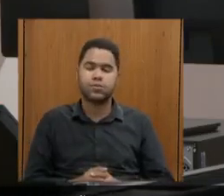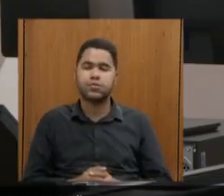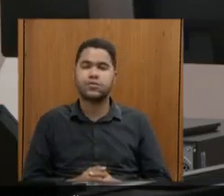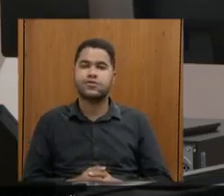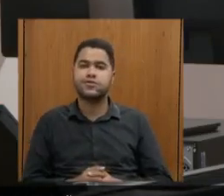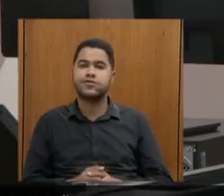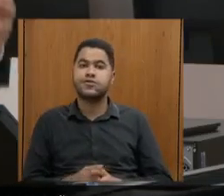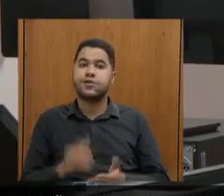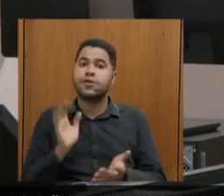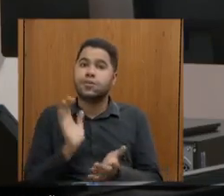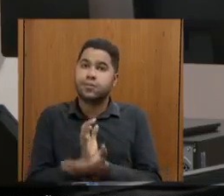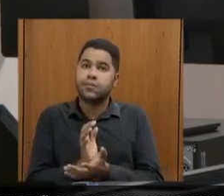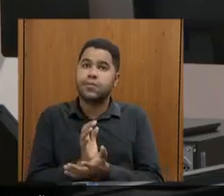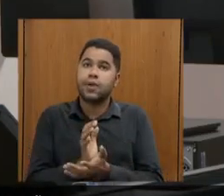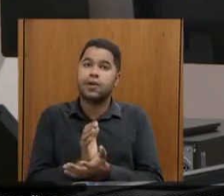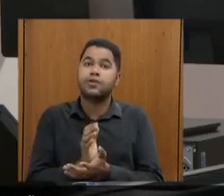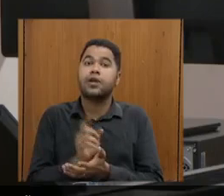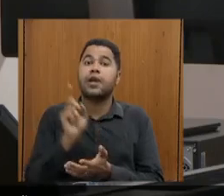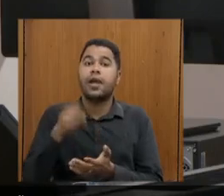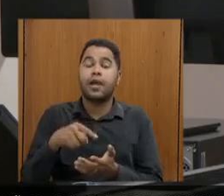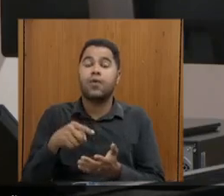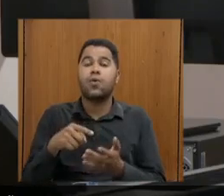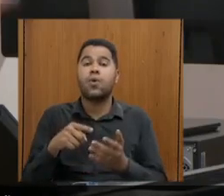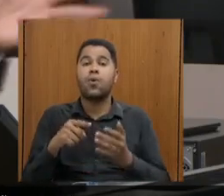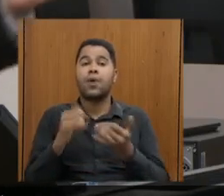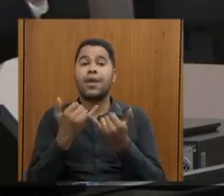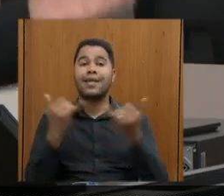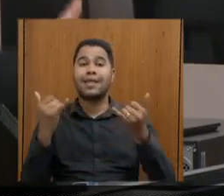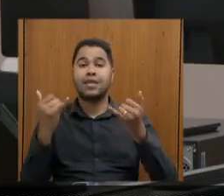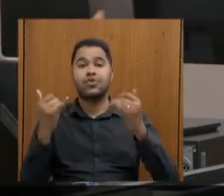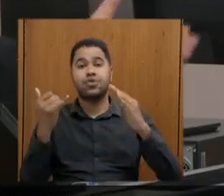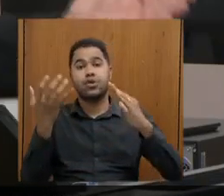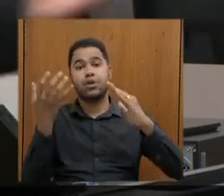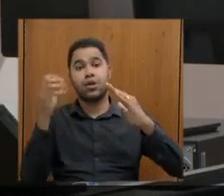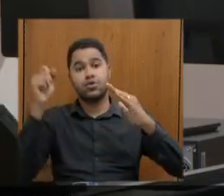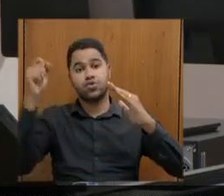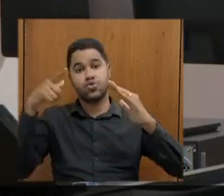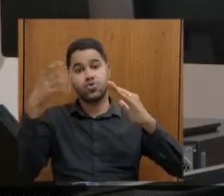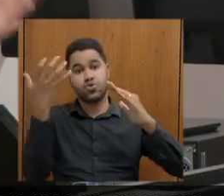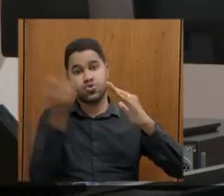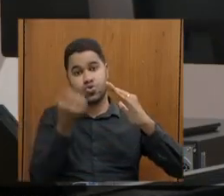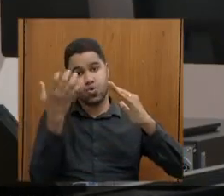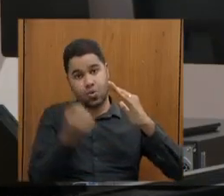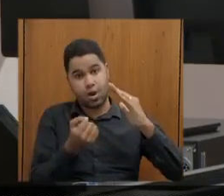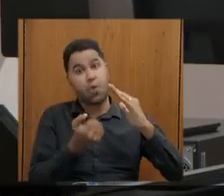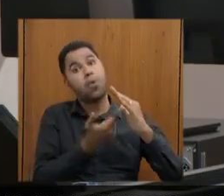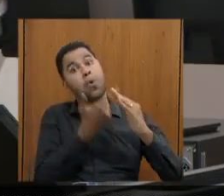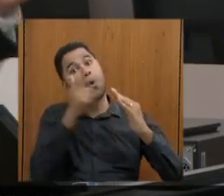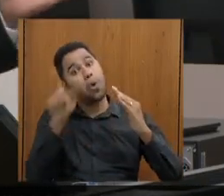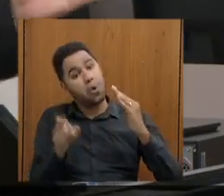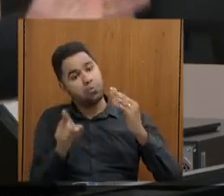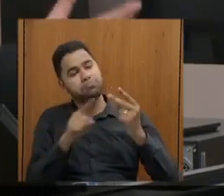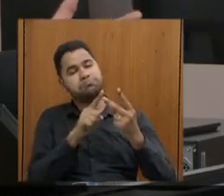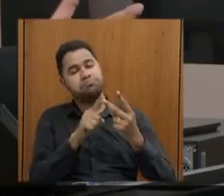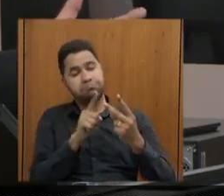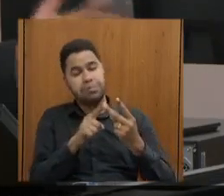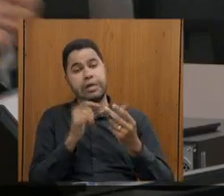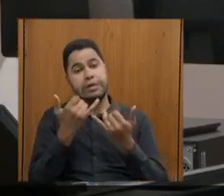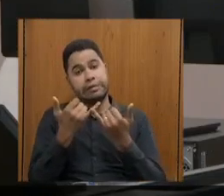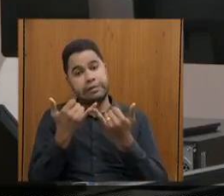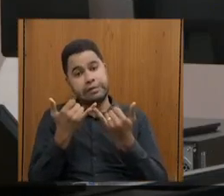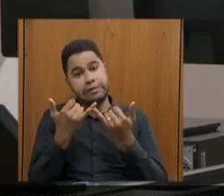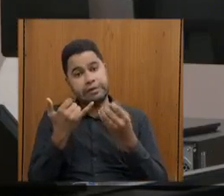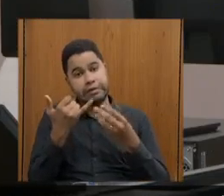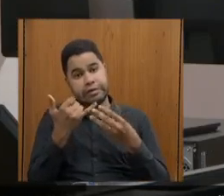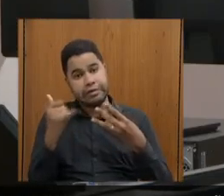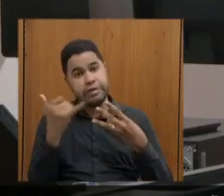uma parte vai ser correria solar outra talvez vai precisar da Cemig e essa questão